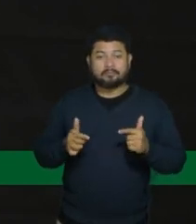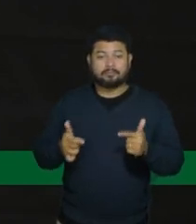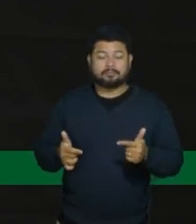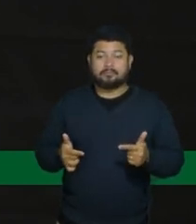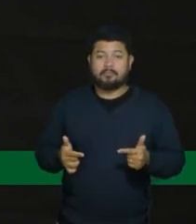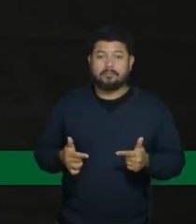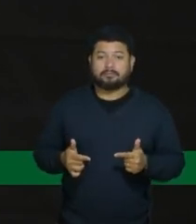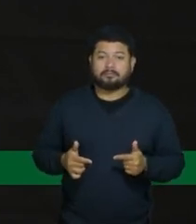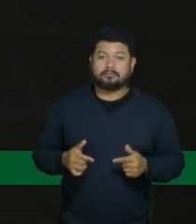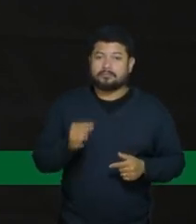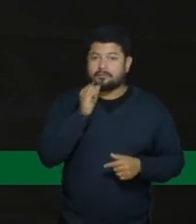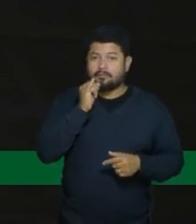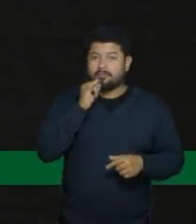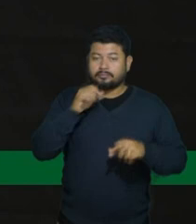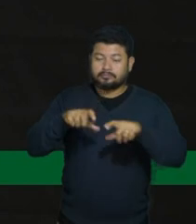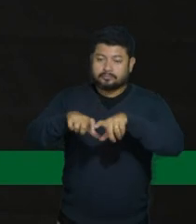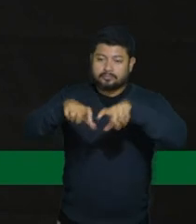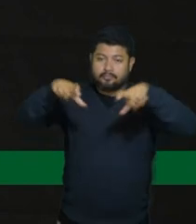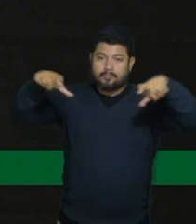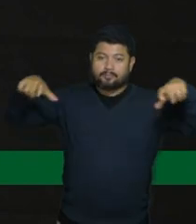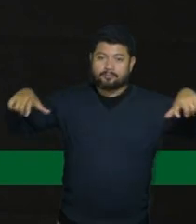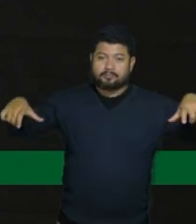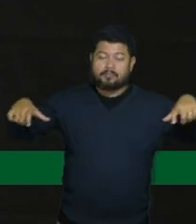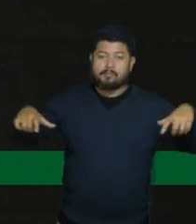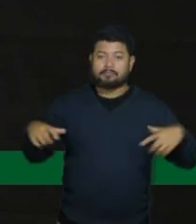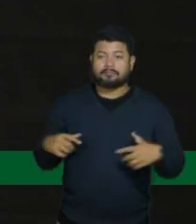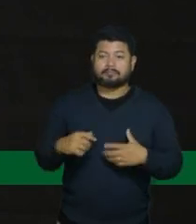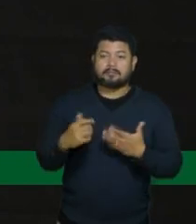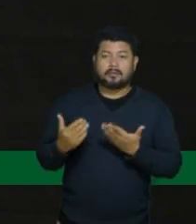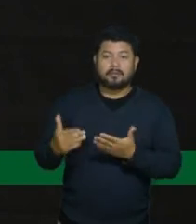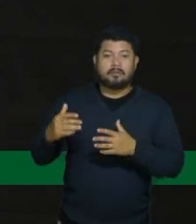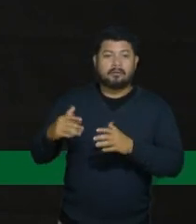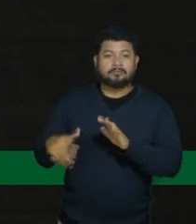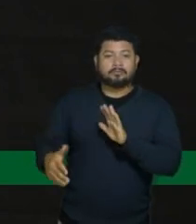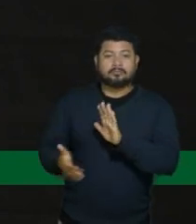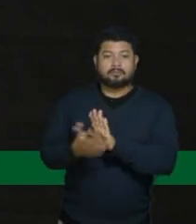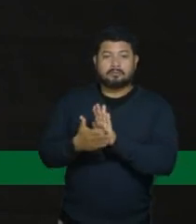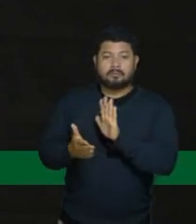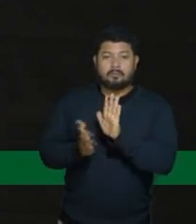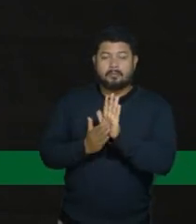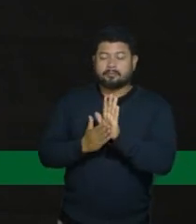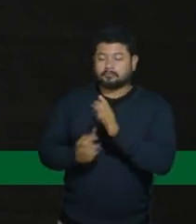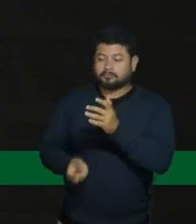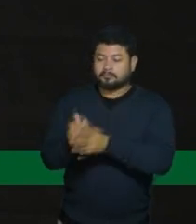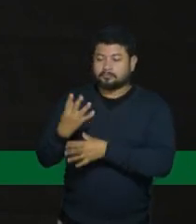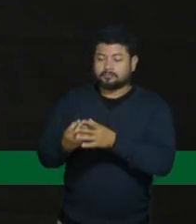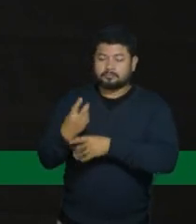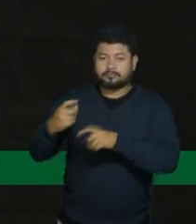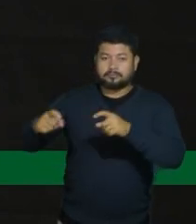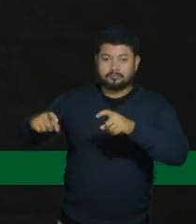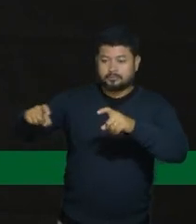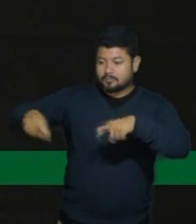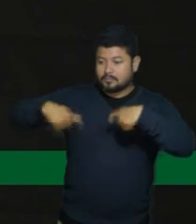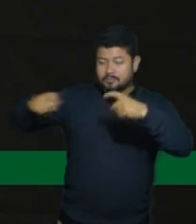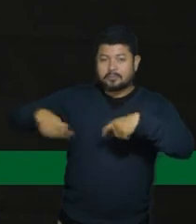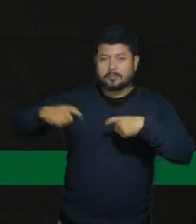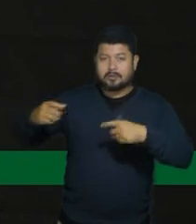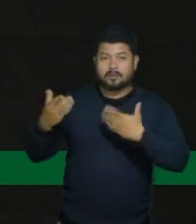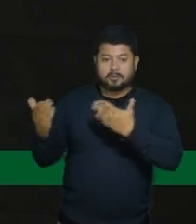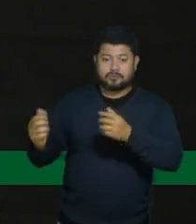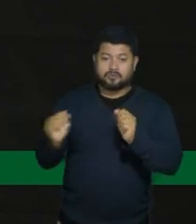o galpão do produtor rural, que está ali junto ao SEASA, para que o